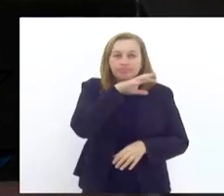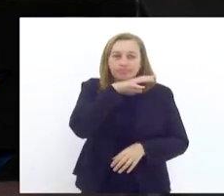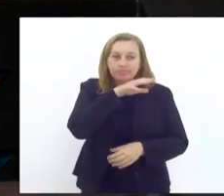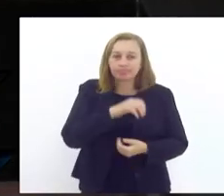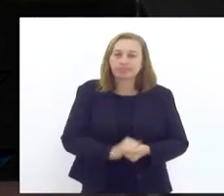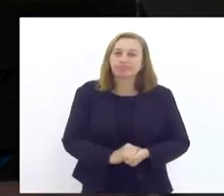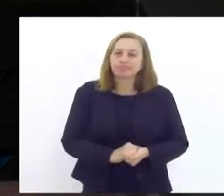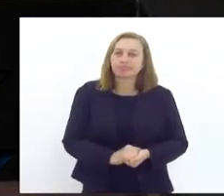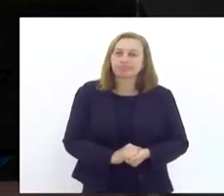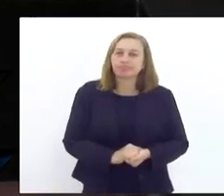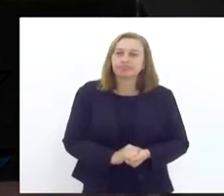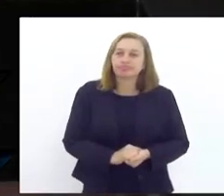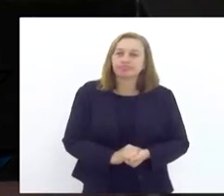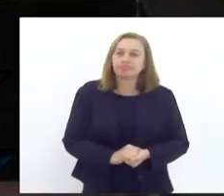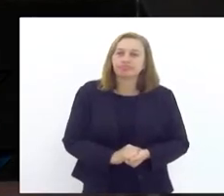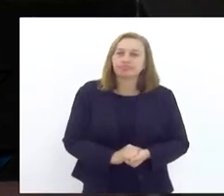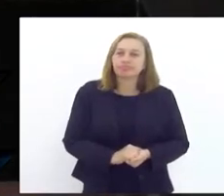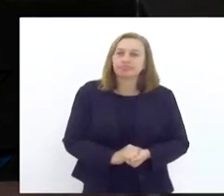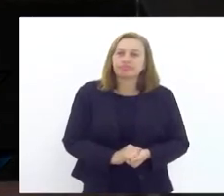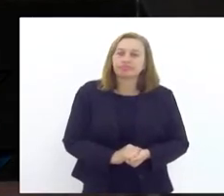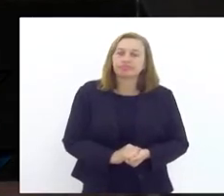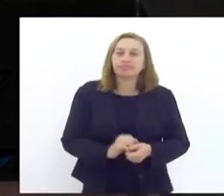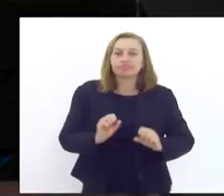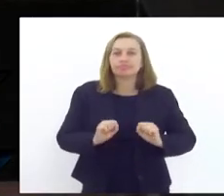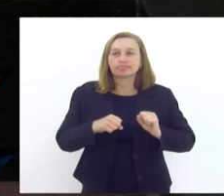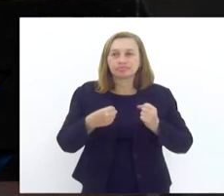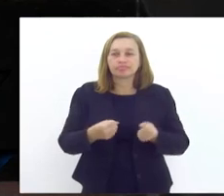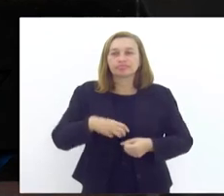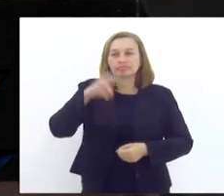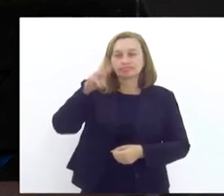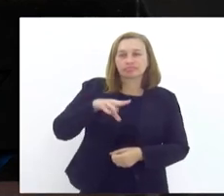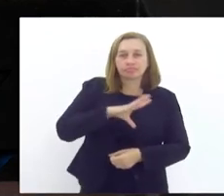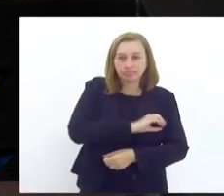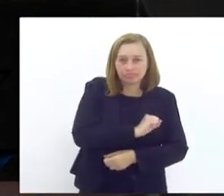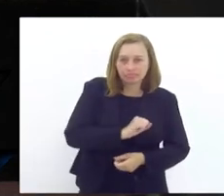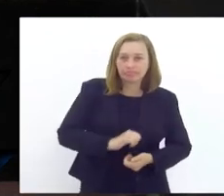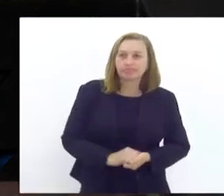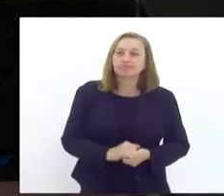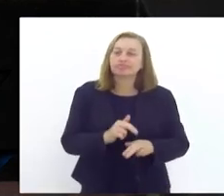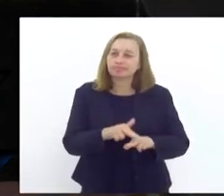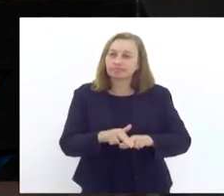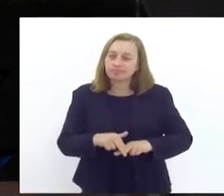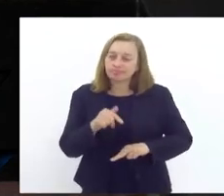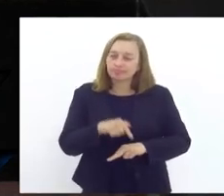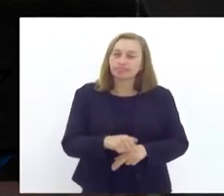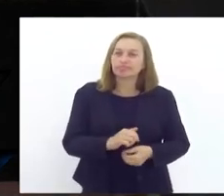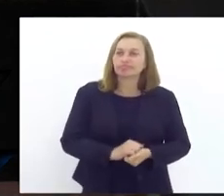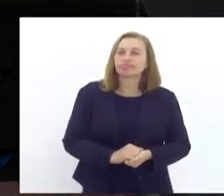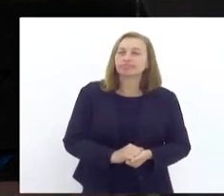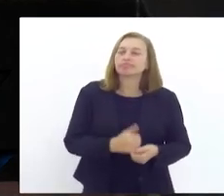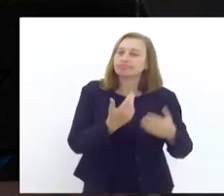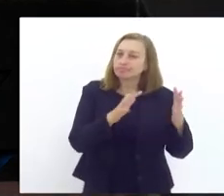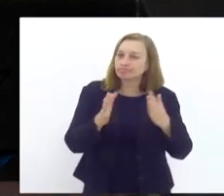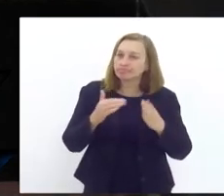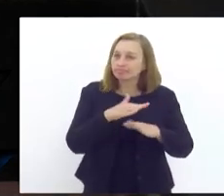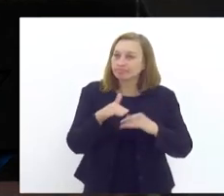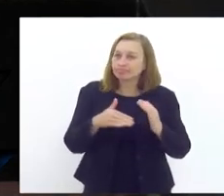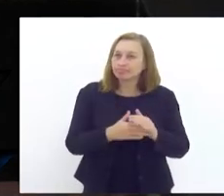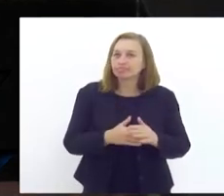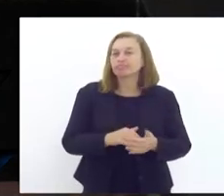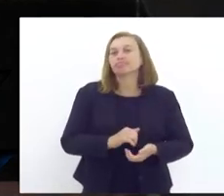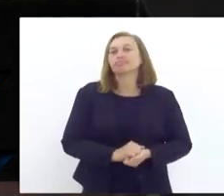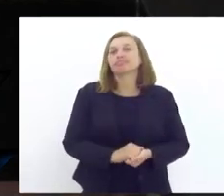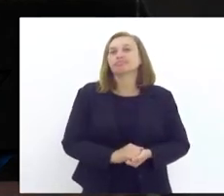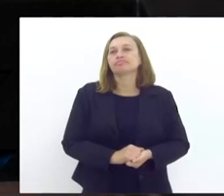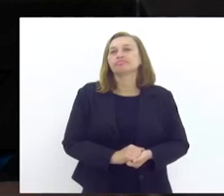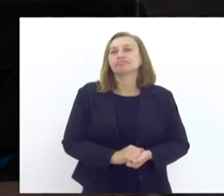defendendo aqueles que a gente ama e por isso que era que parabenizar todos saudar